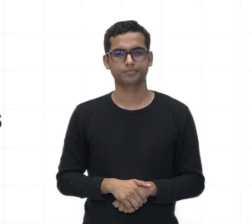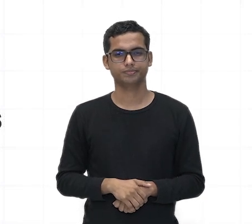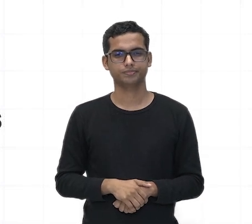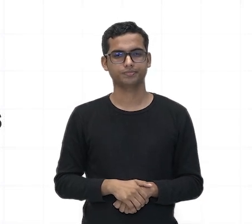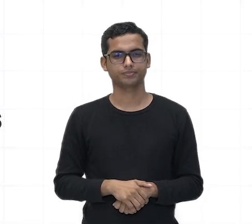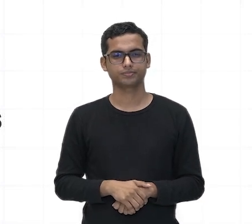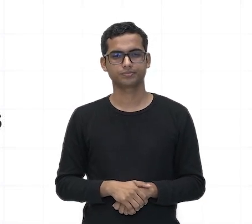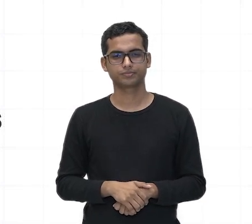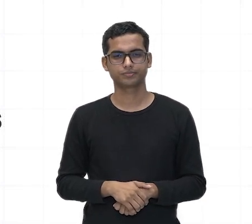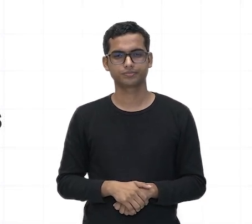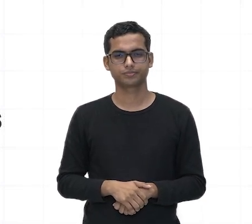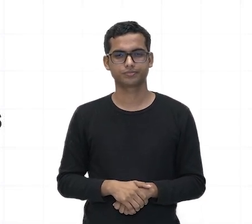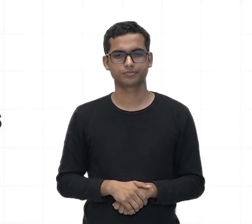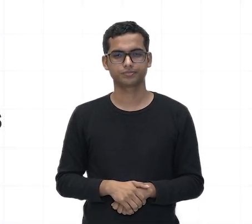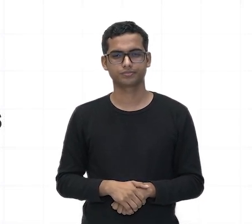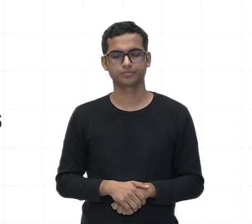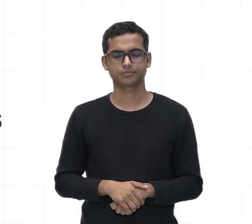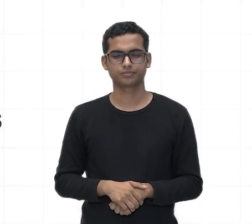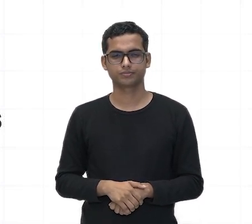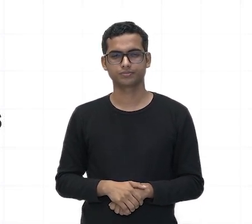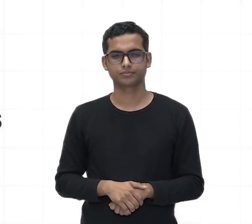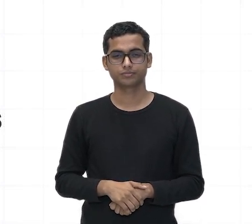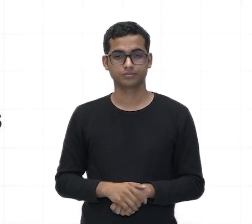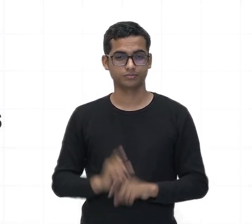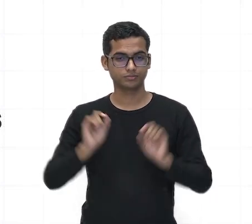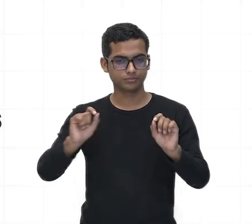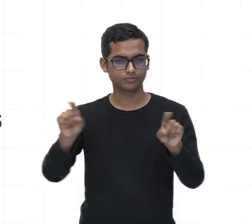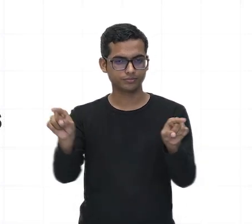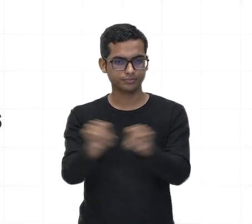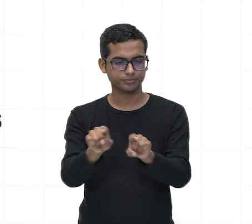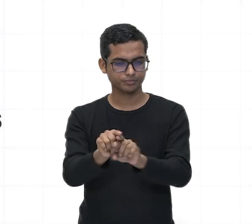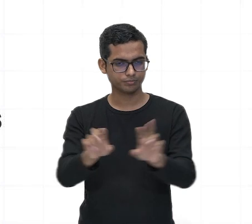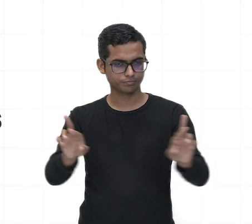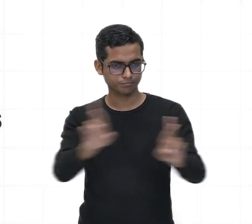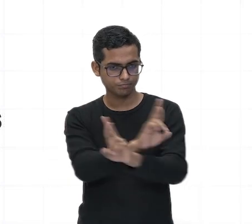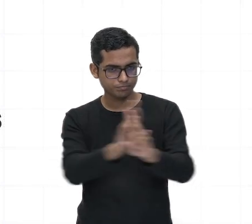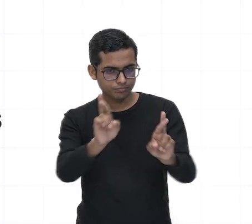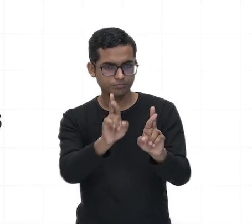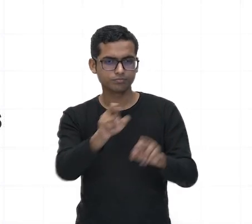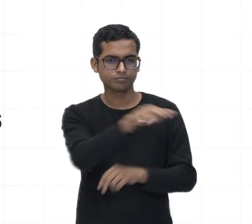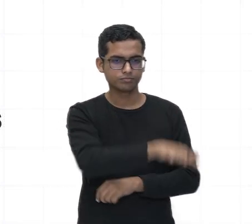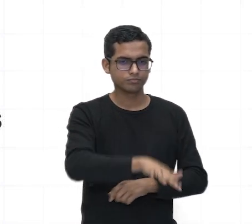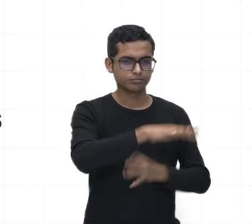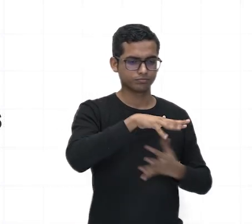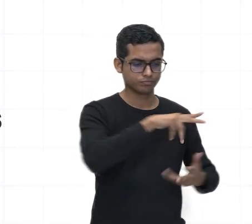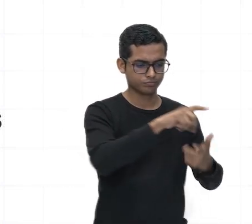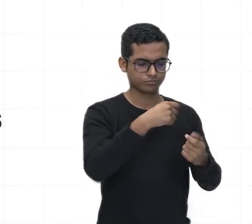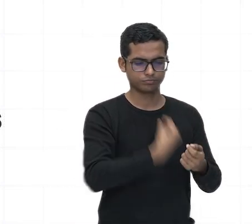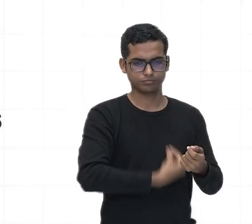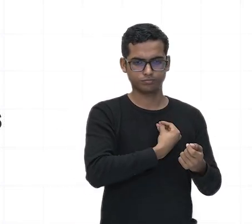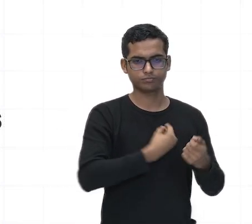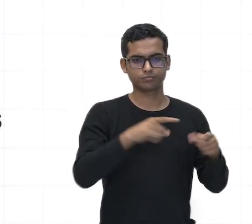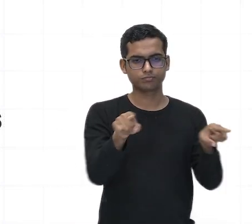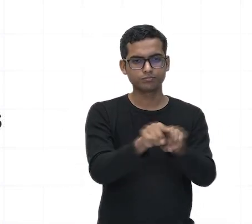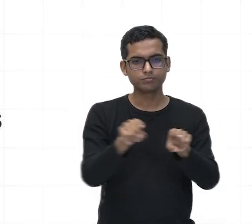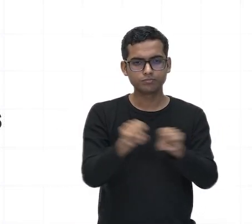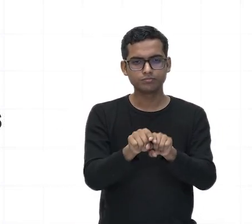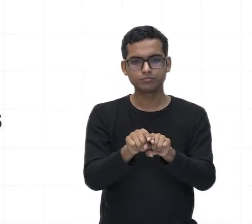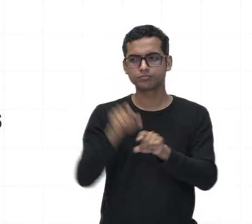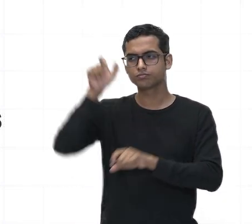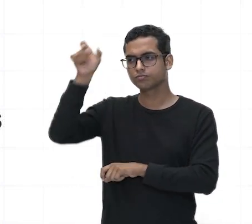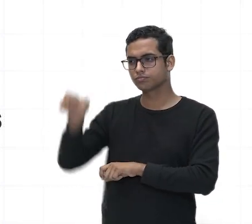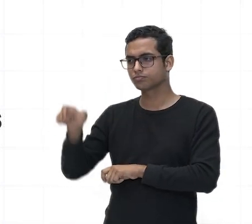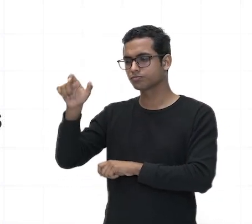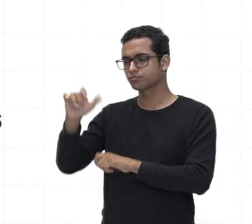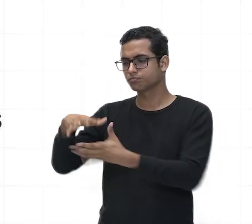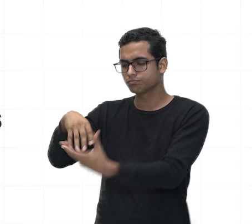aceitável. É aquilo que está relacionado, é o que está relacionado com aquilo que está